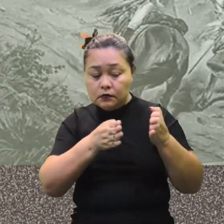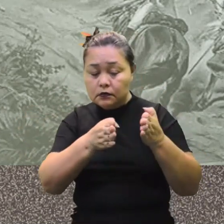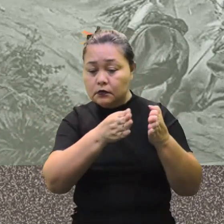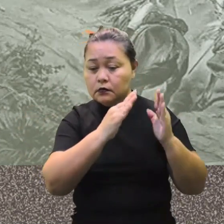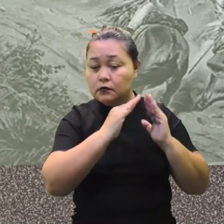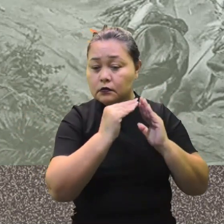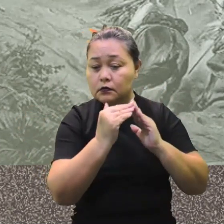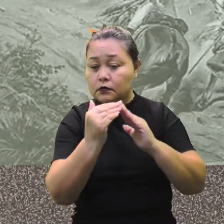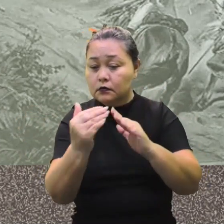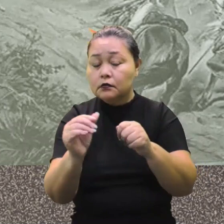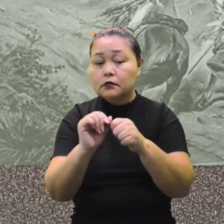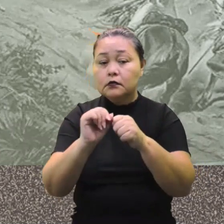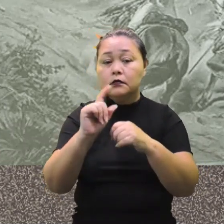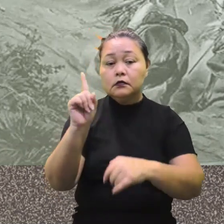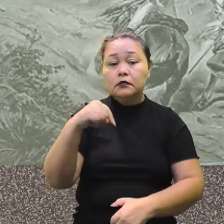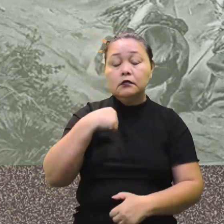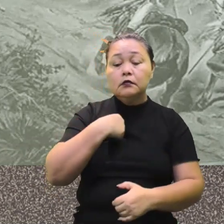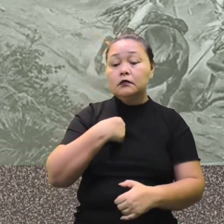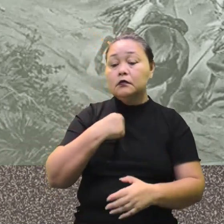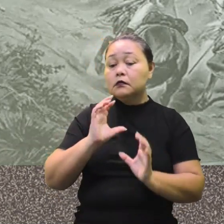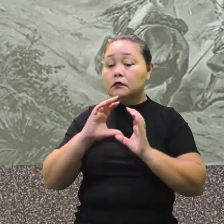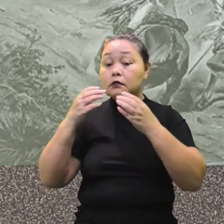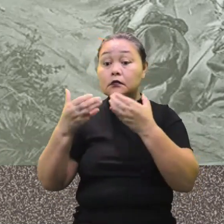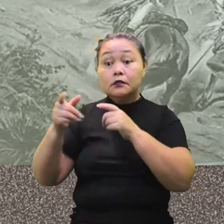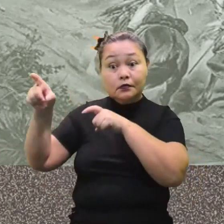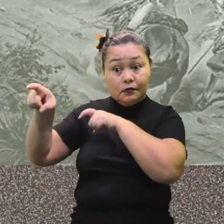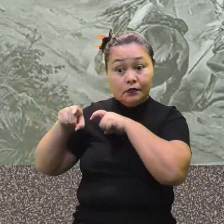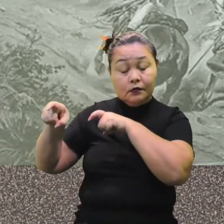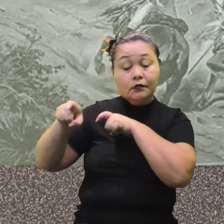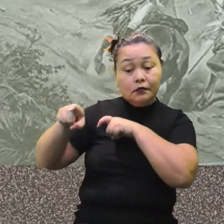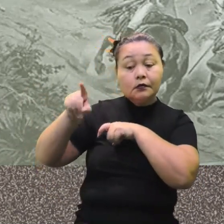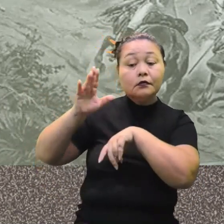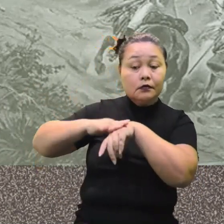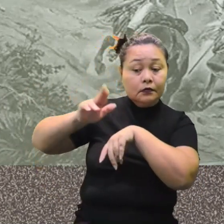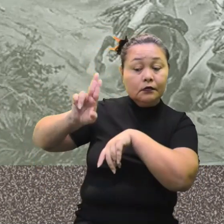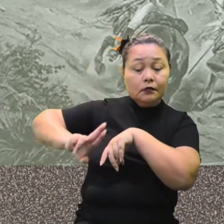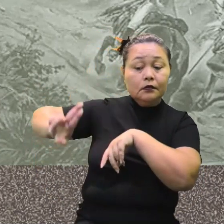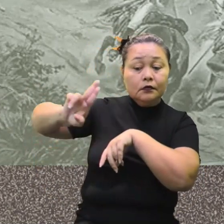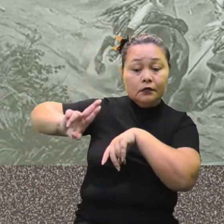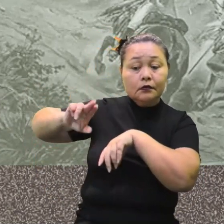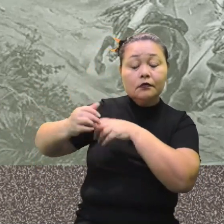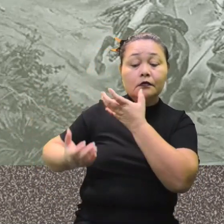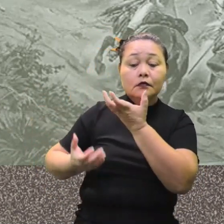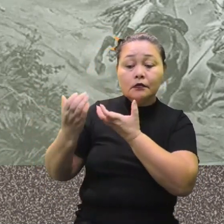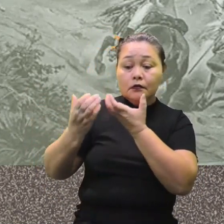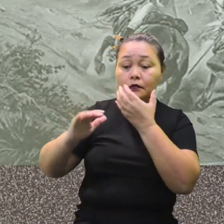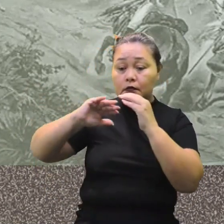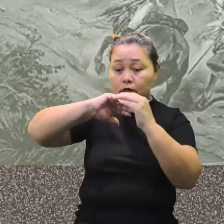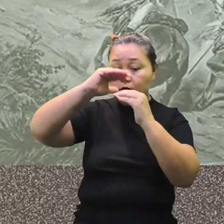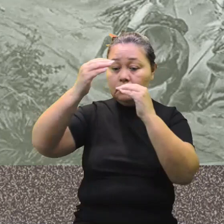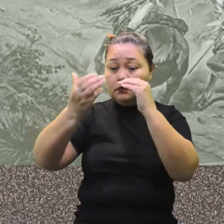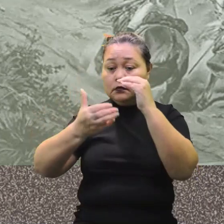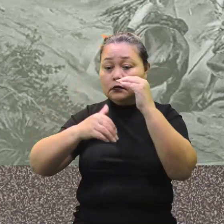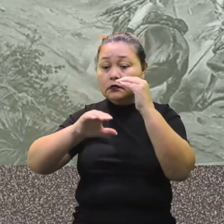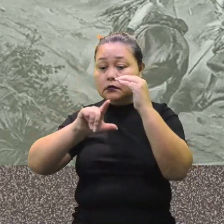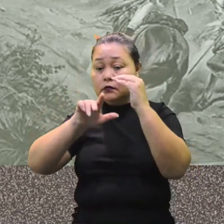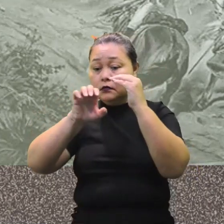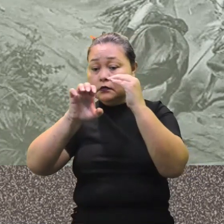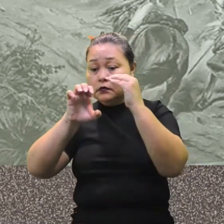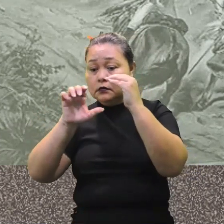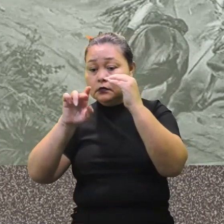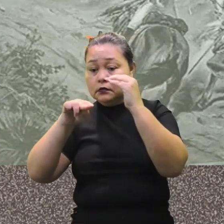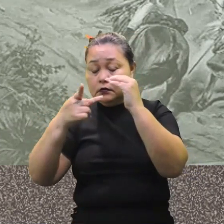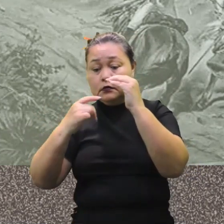ribeirinhas, nas comunidades no campo, se utiliza muito esse fogão a lenha. Até